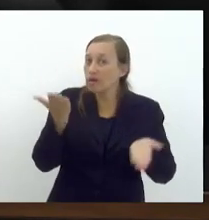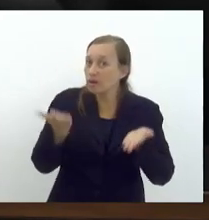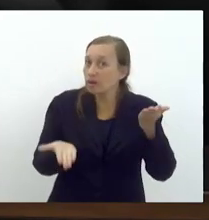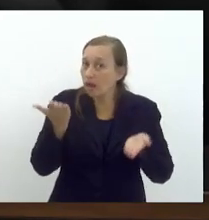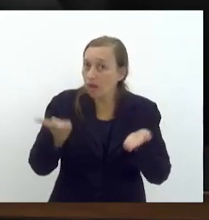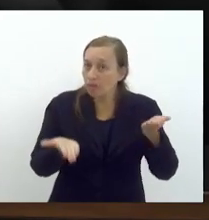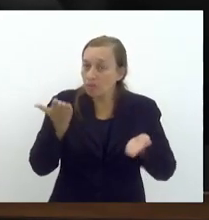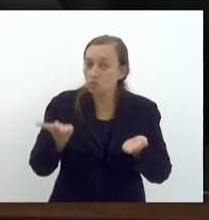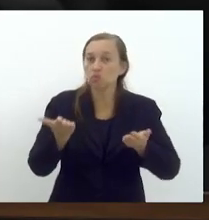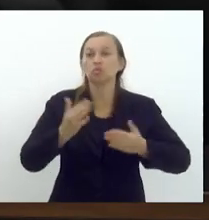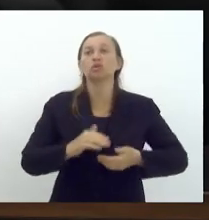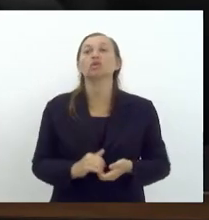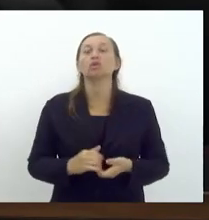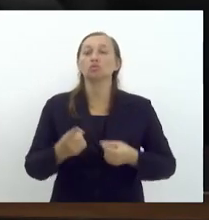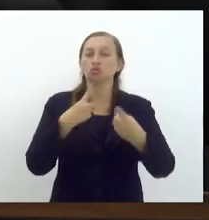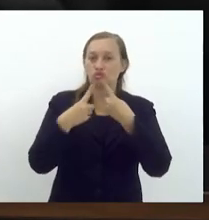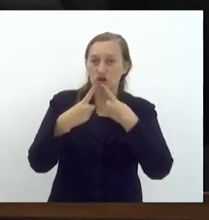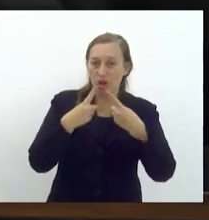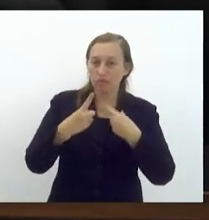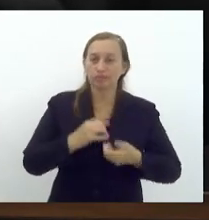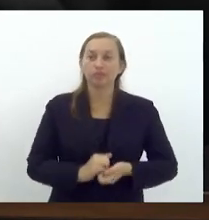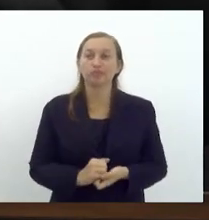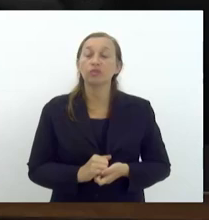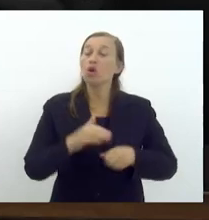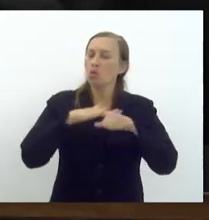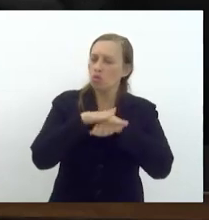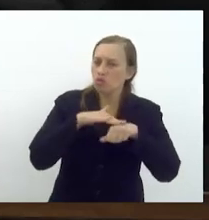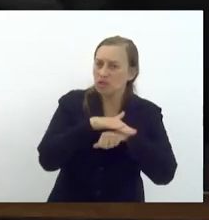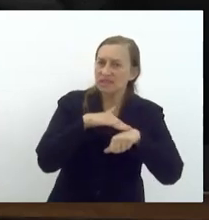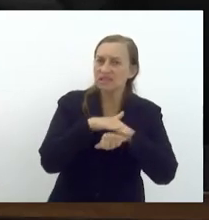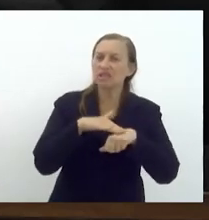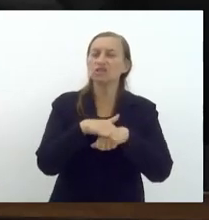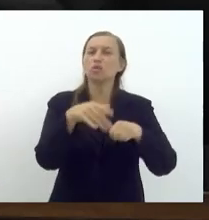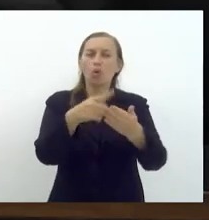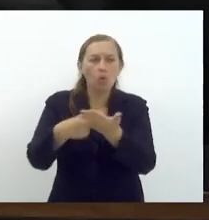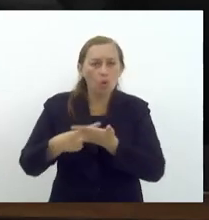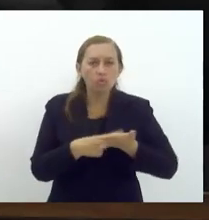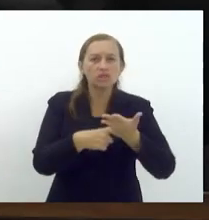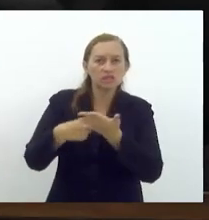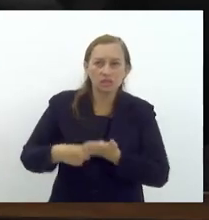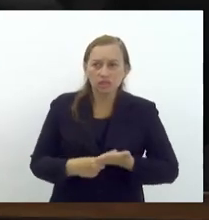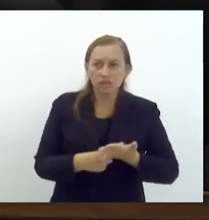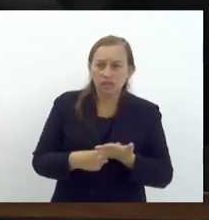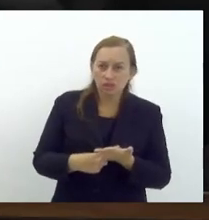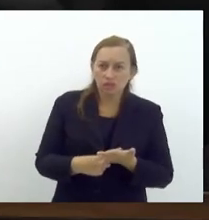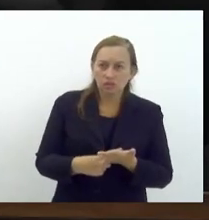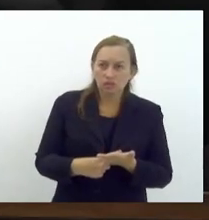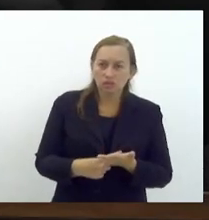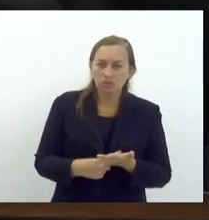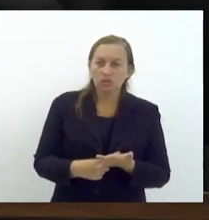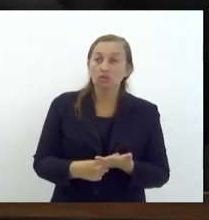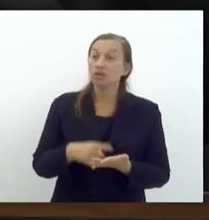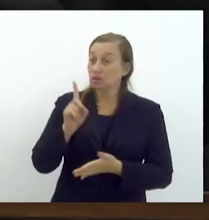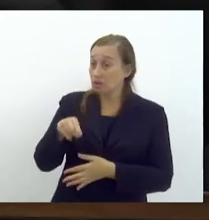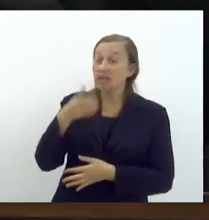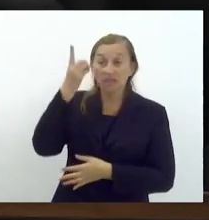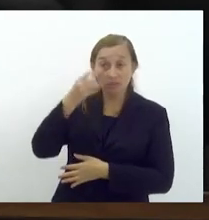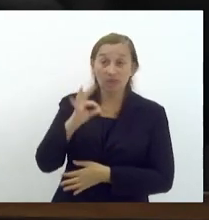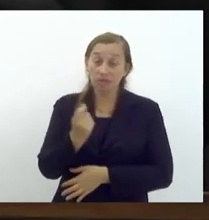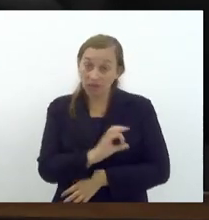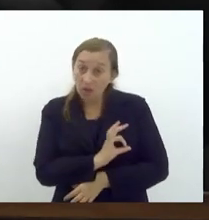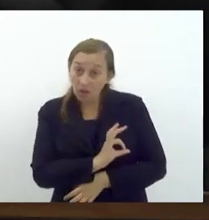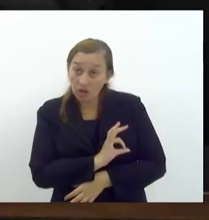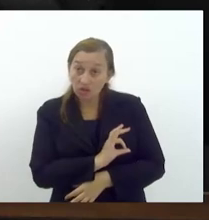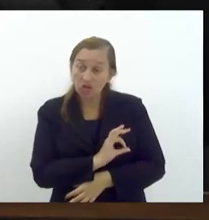e acima de tudo diálogo conversamos chegamos a um acordo de procedimento não é isso deputada Marta Rocha